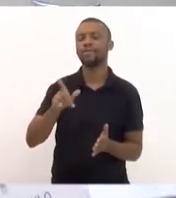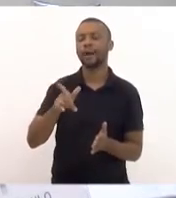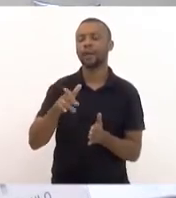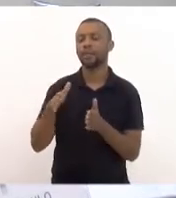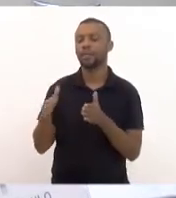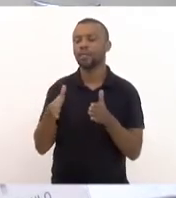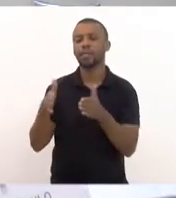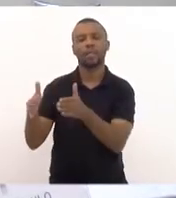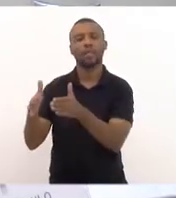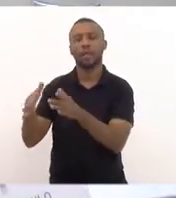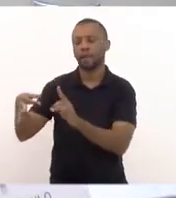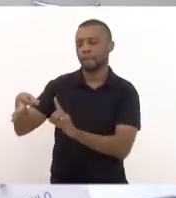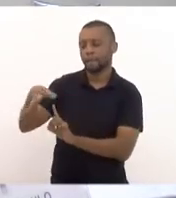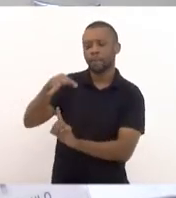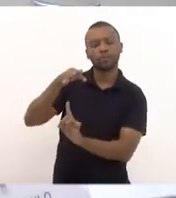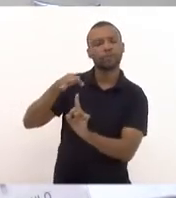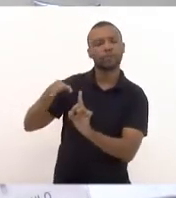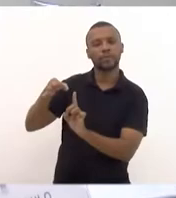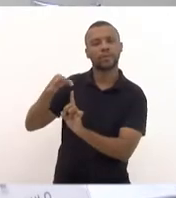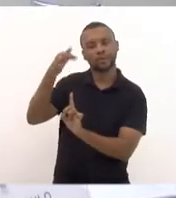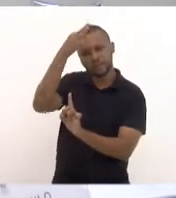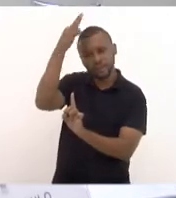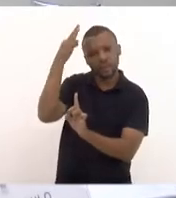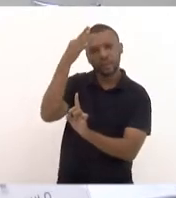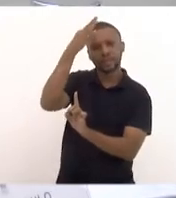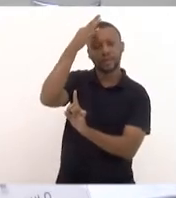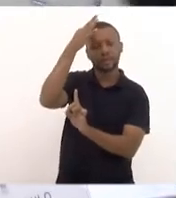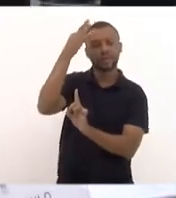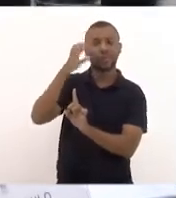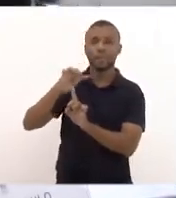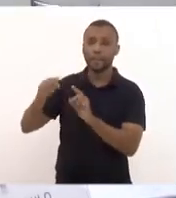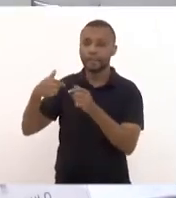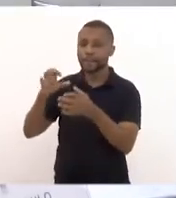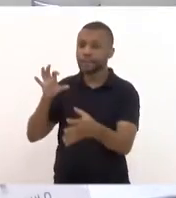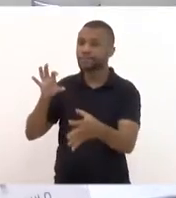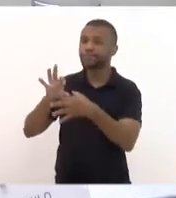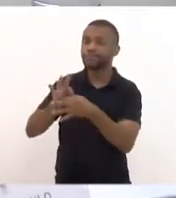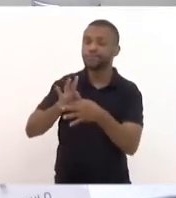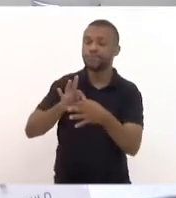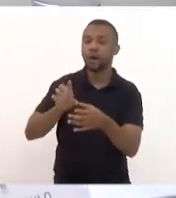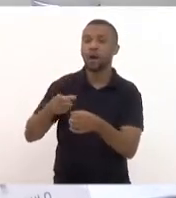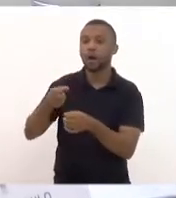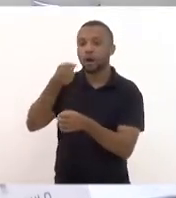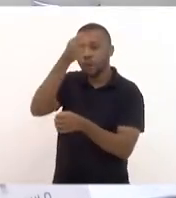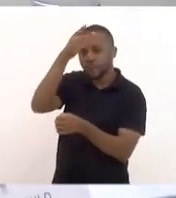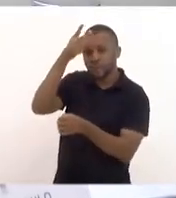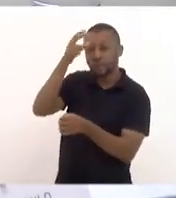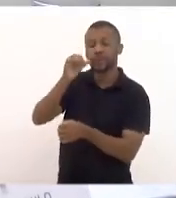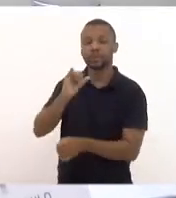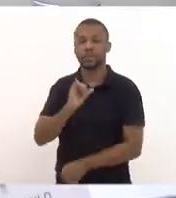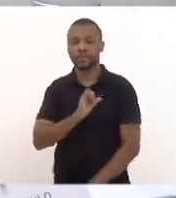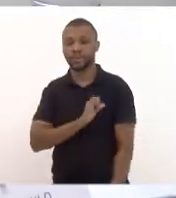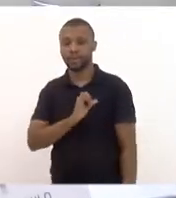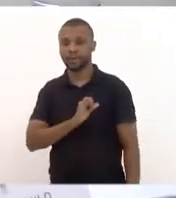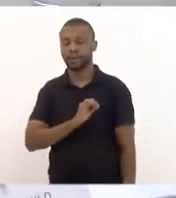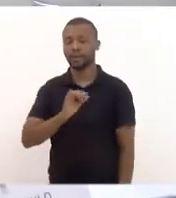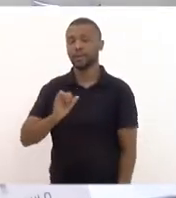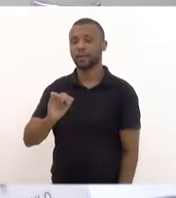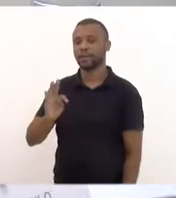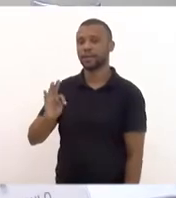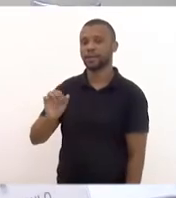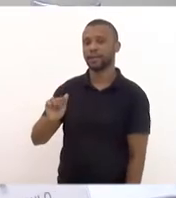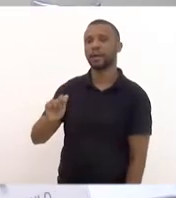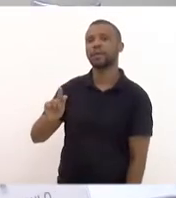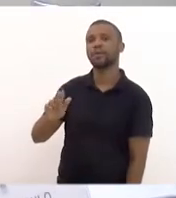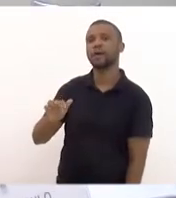interligar com Itaguaí e não sair para o Espírito Santo. Qual o ganho que a gente vai ter efetivamente com isso? Então, eu acho que,